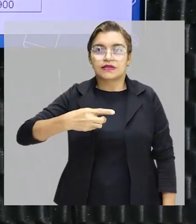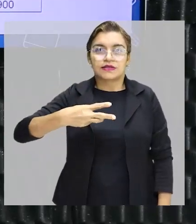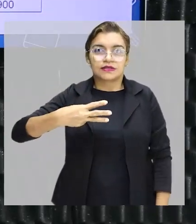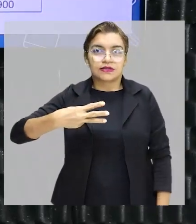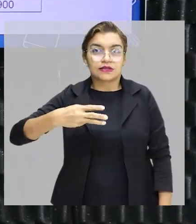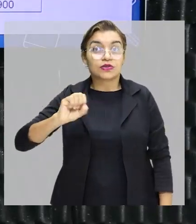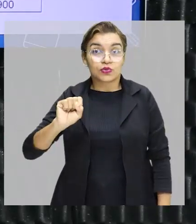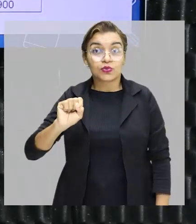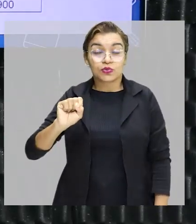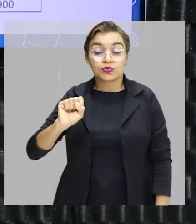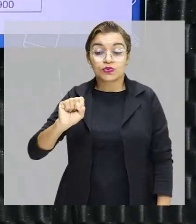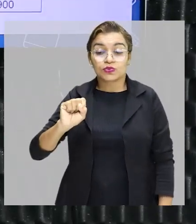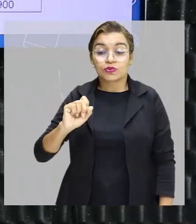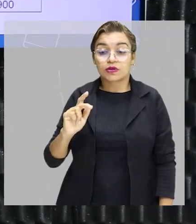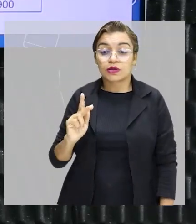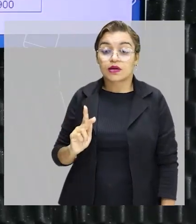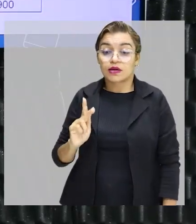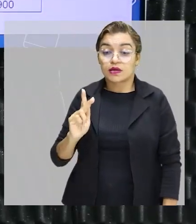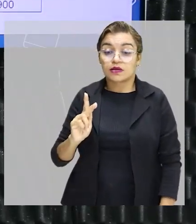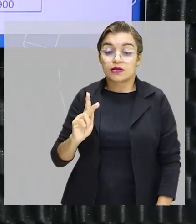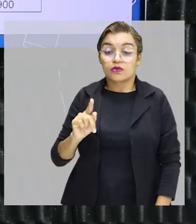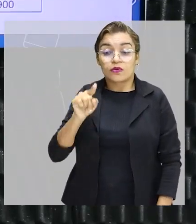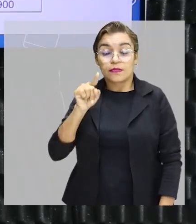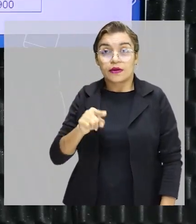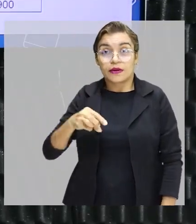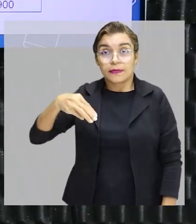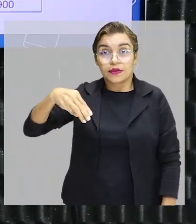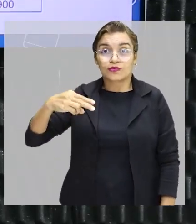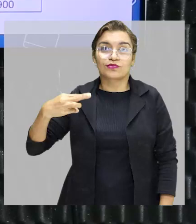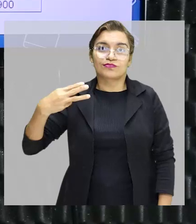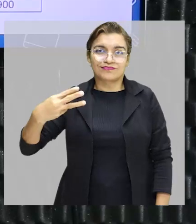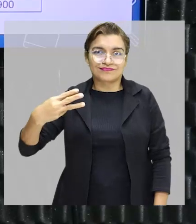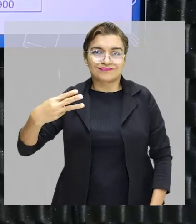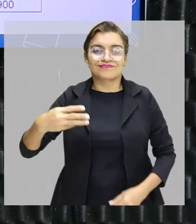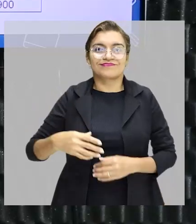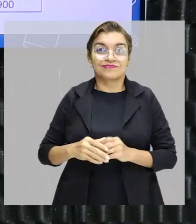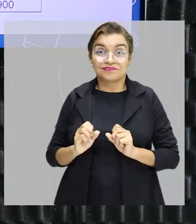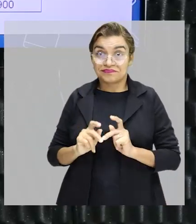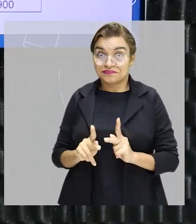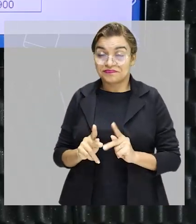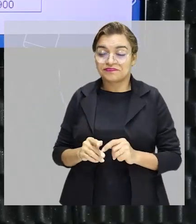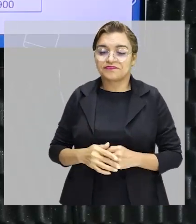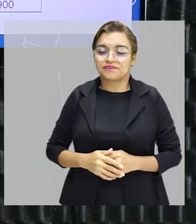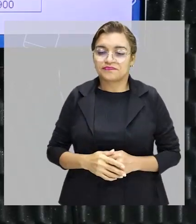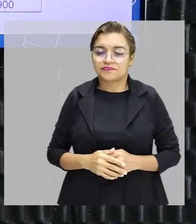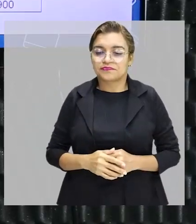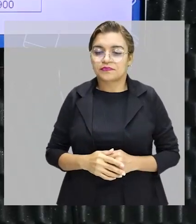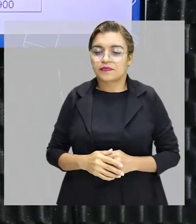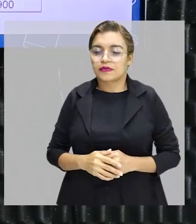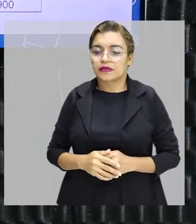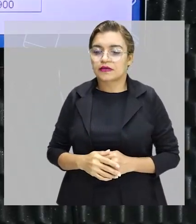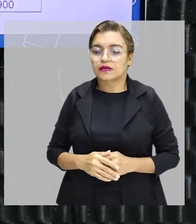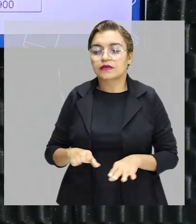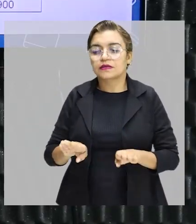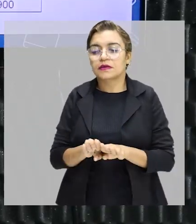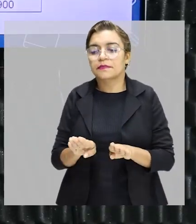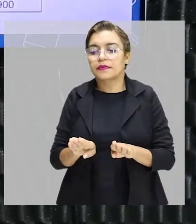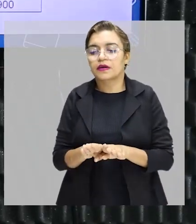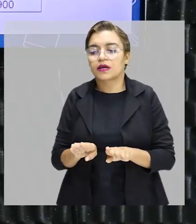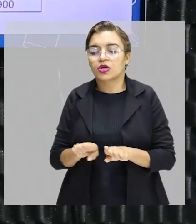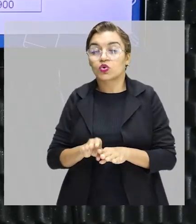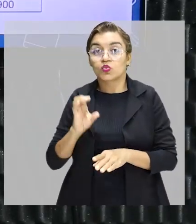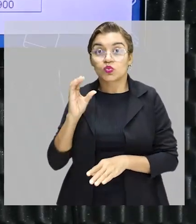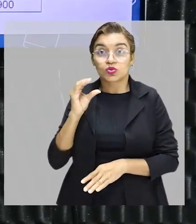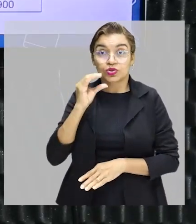738, né, quilos para cada metro cúbico. Tudo bem? E o poder calorífico.